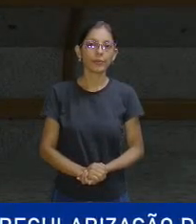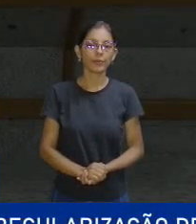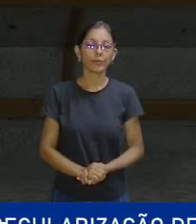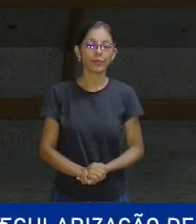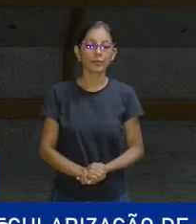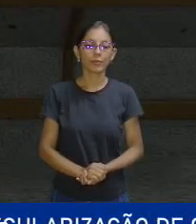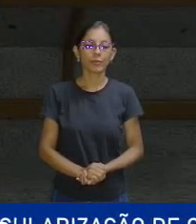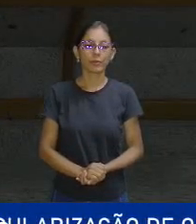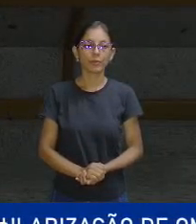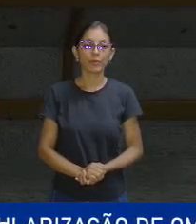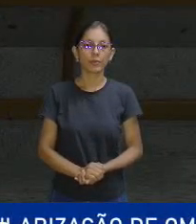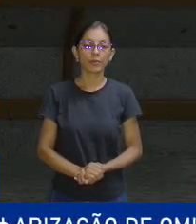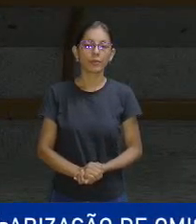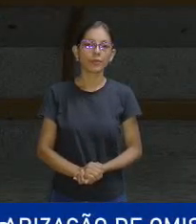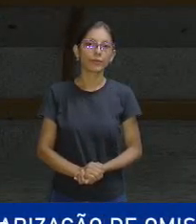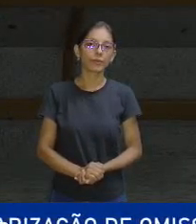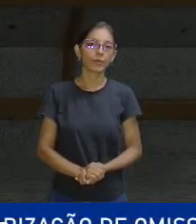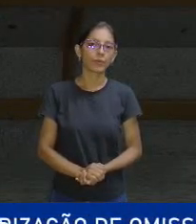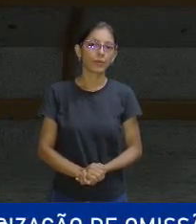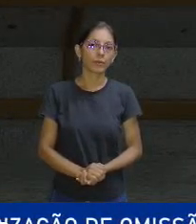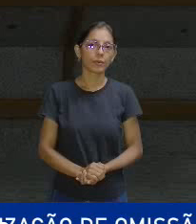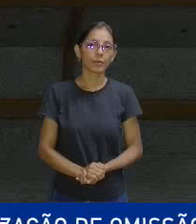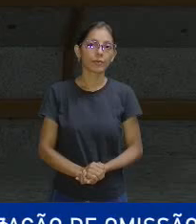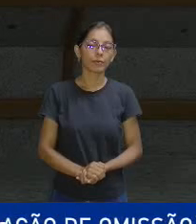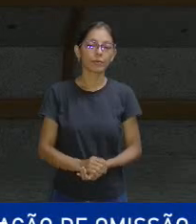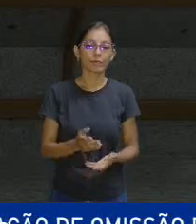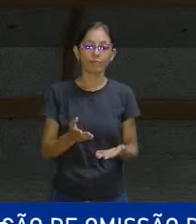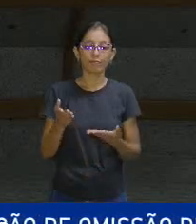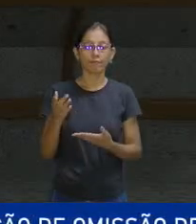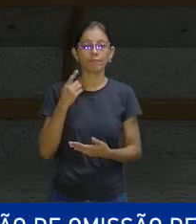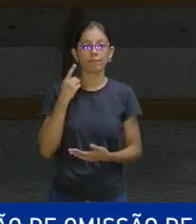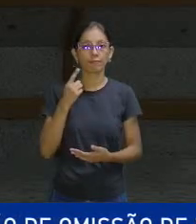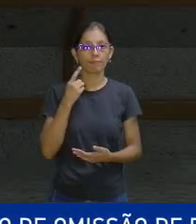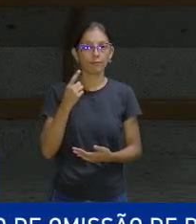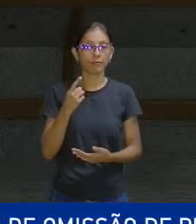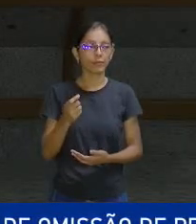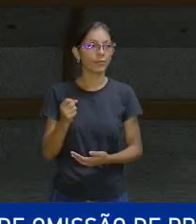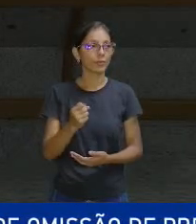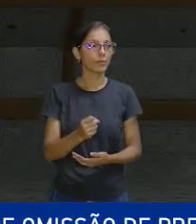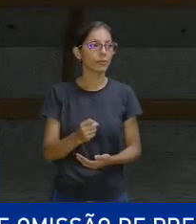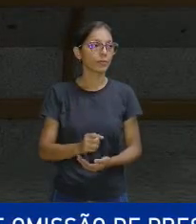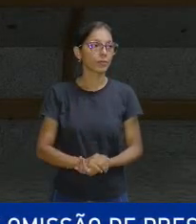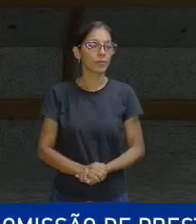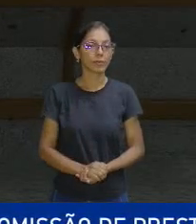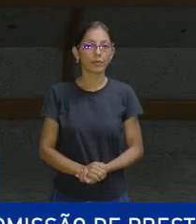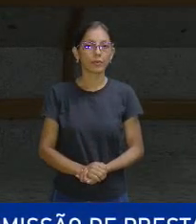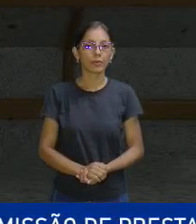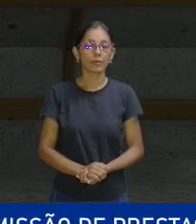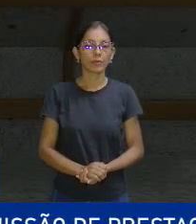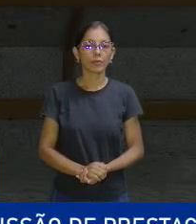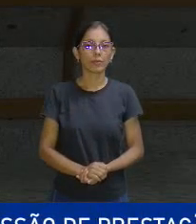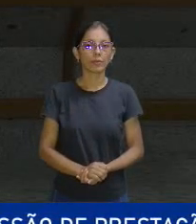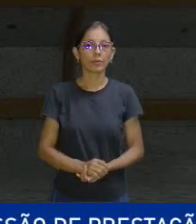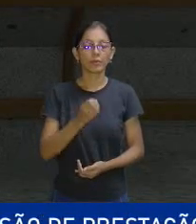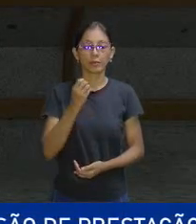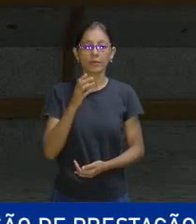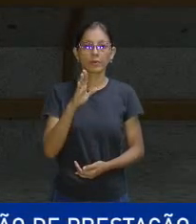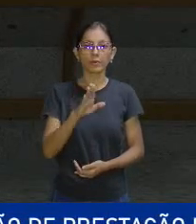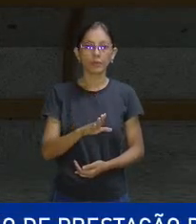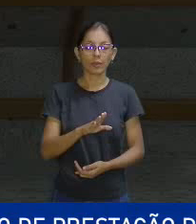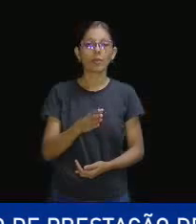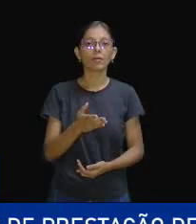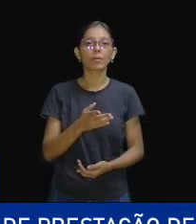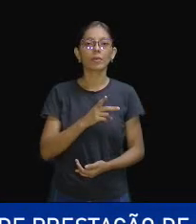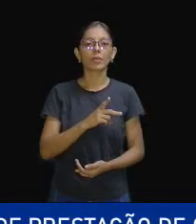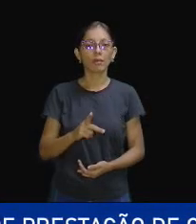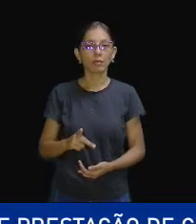Doutora Jolina Vasconcelos, a senhora tem a palavra pelo prazo regimental. Boa tarde, excelência. Obrigada,